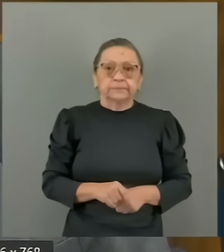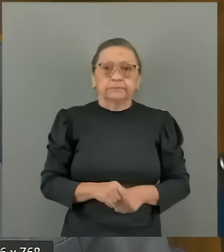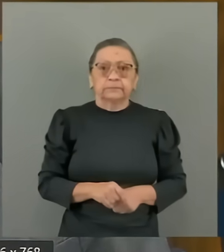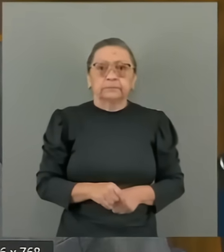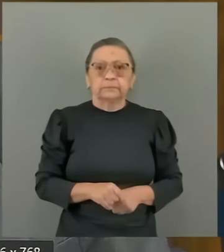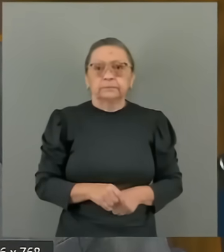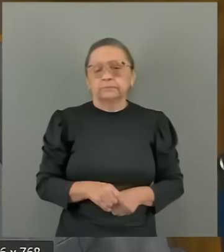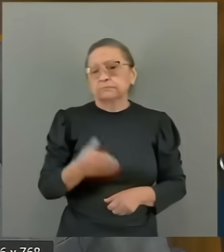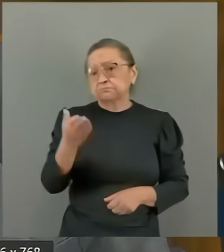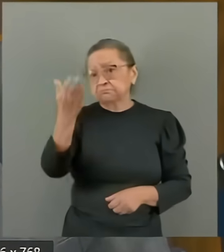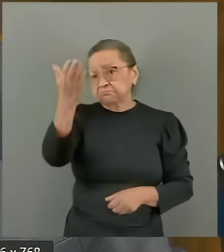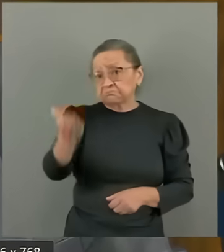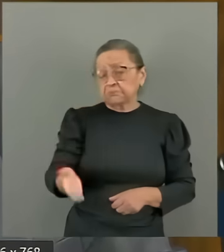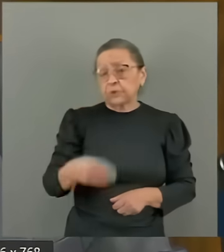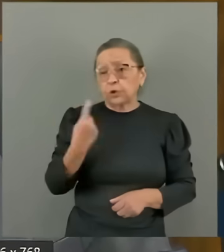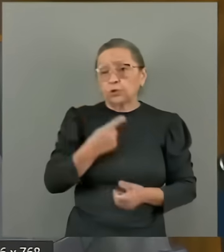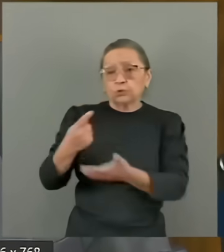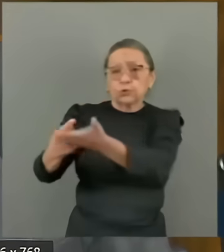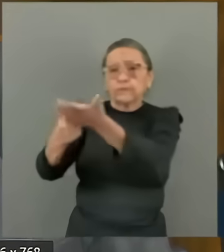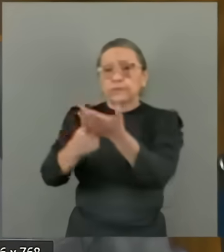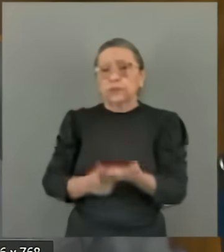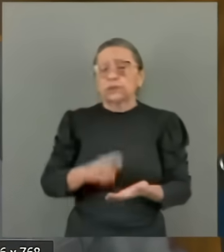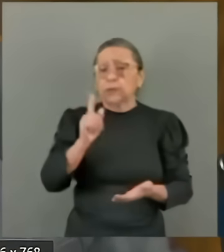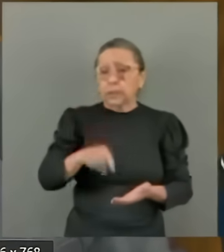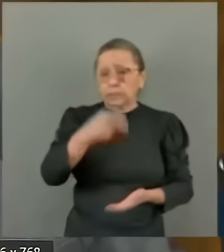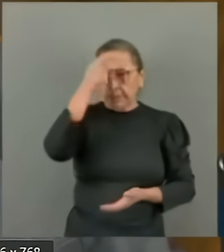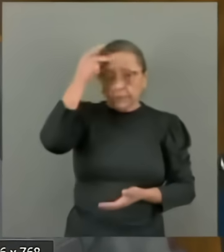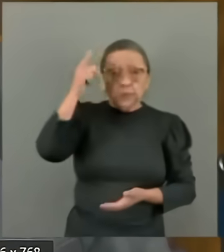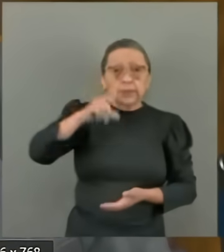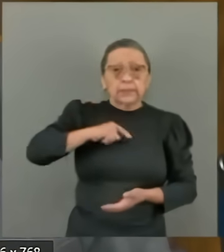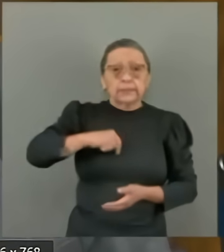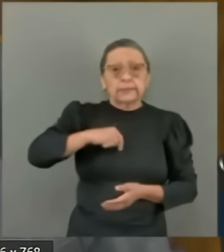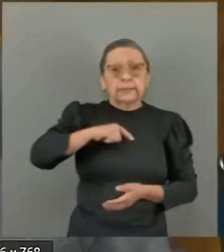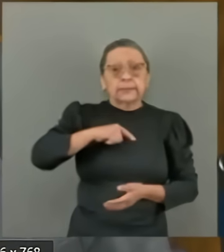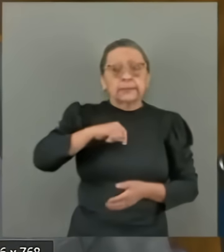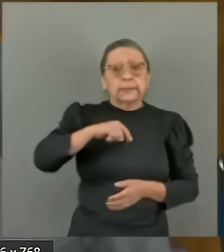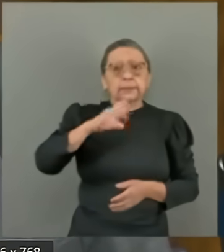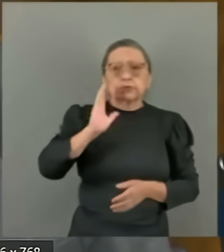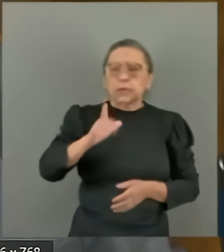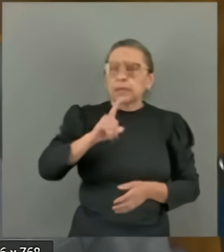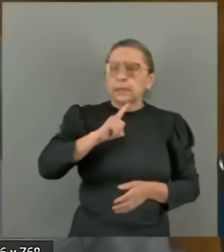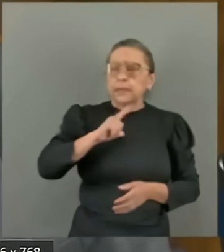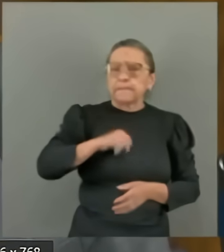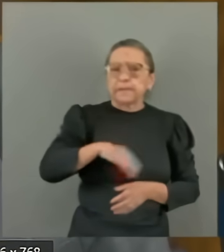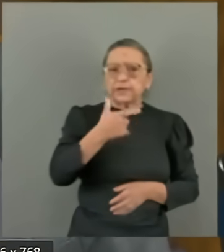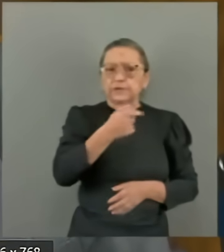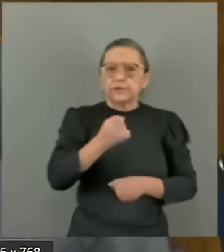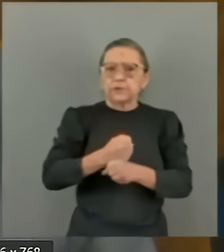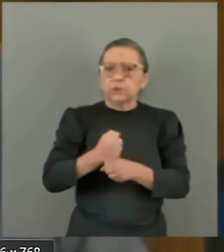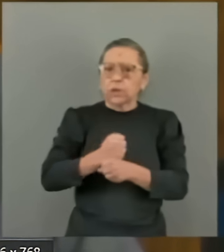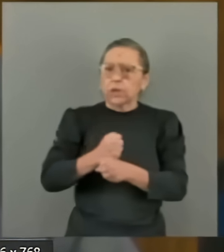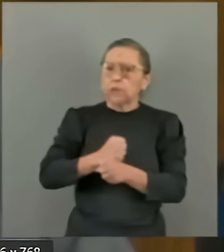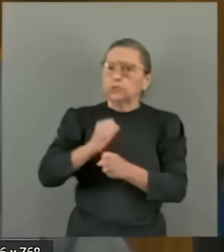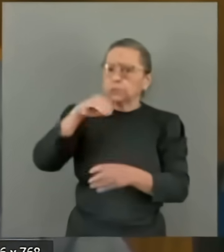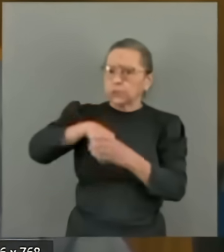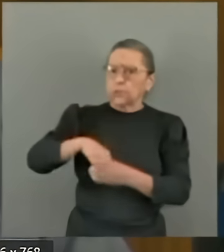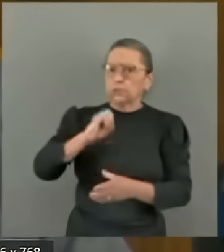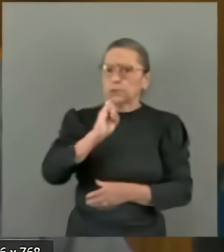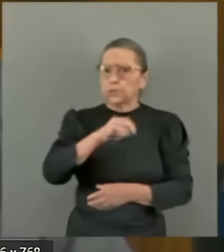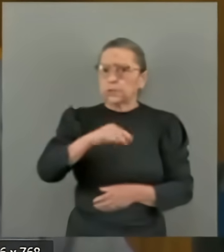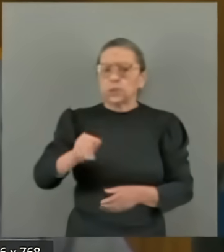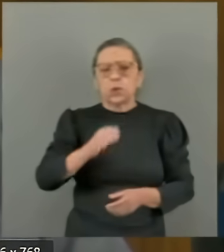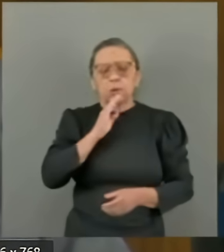O nosso convidado é alguém que está há mais de 20 anos no INSS, né?